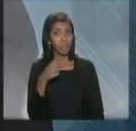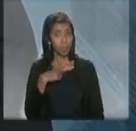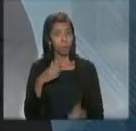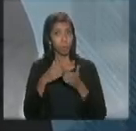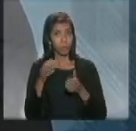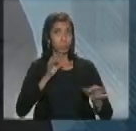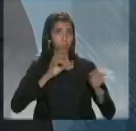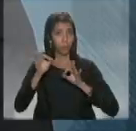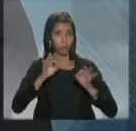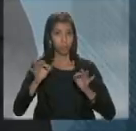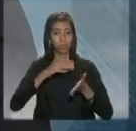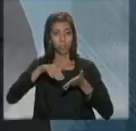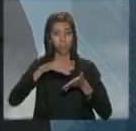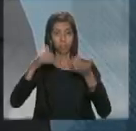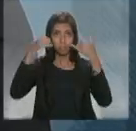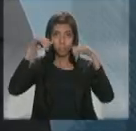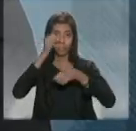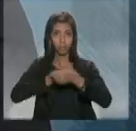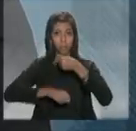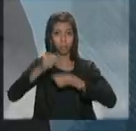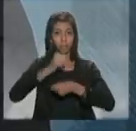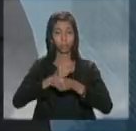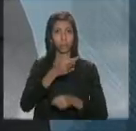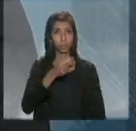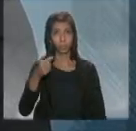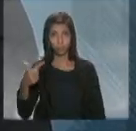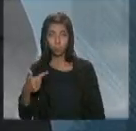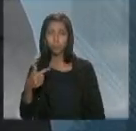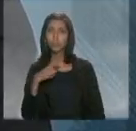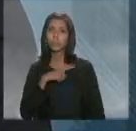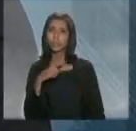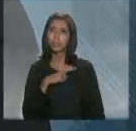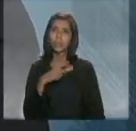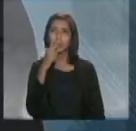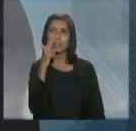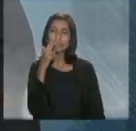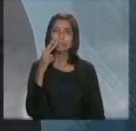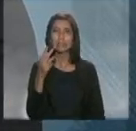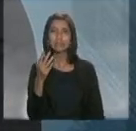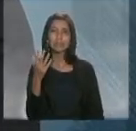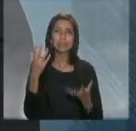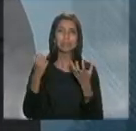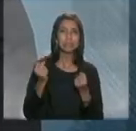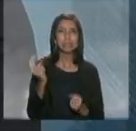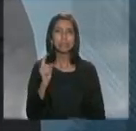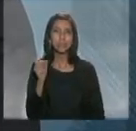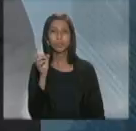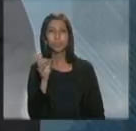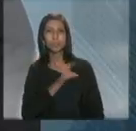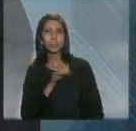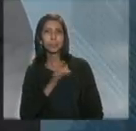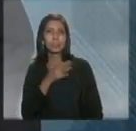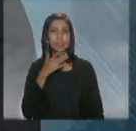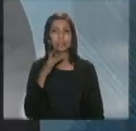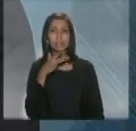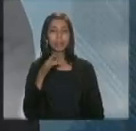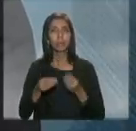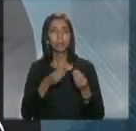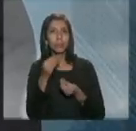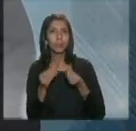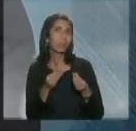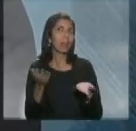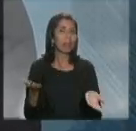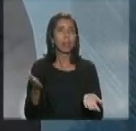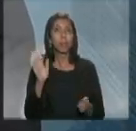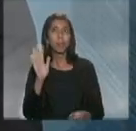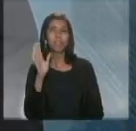eu comecei o projeto na Secretaria de Fazenda, isso foi em 2002, houve um pouco de ceticismo, um pouco de medo das áreas